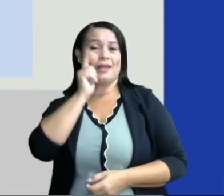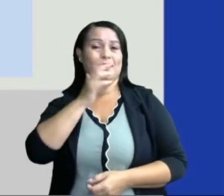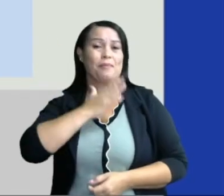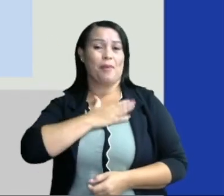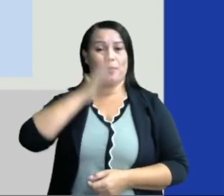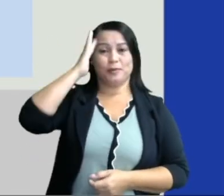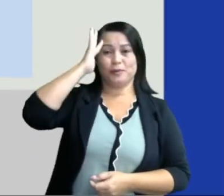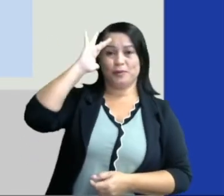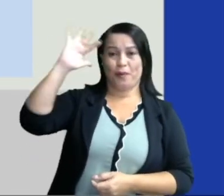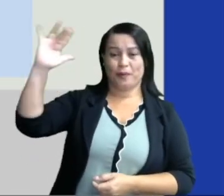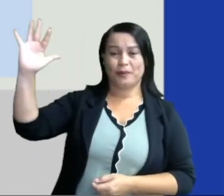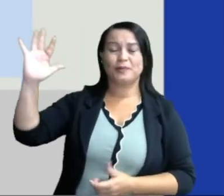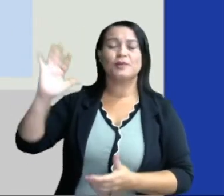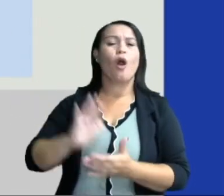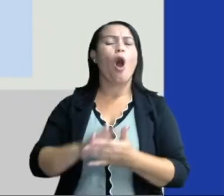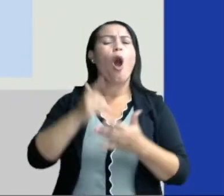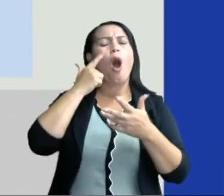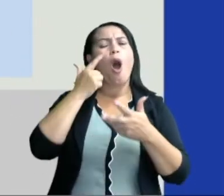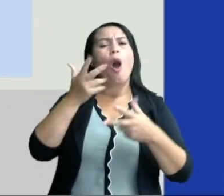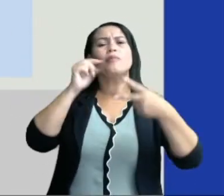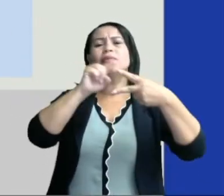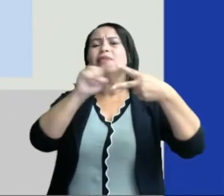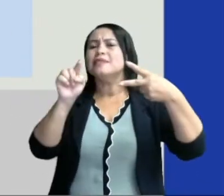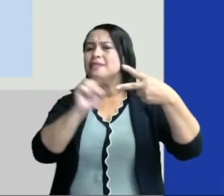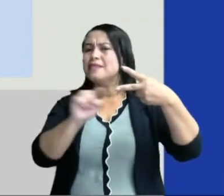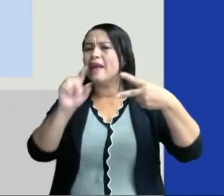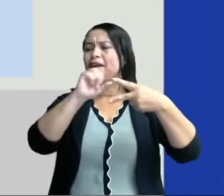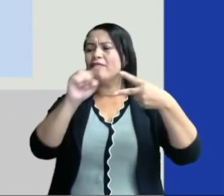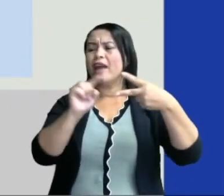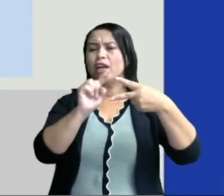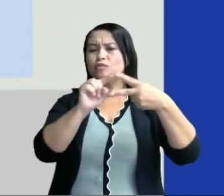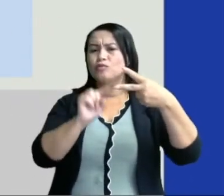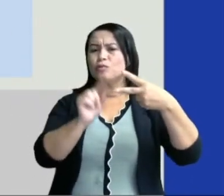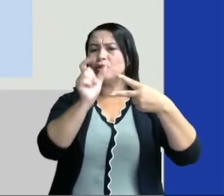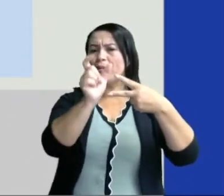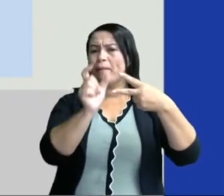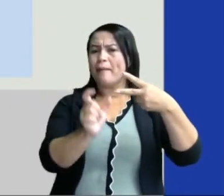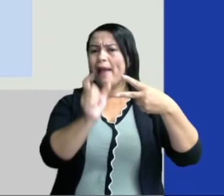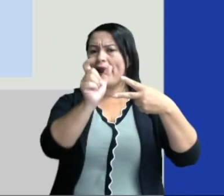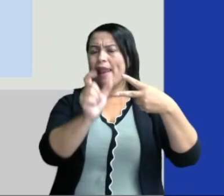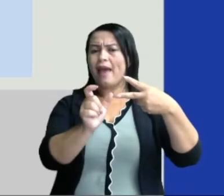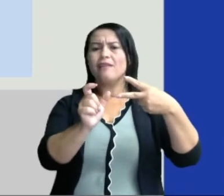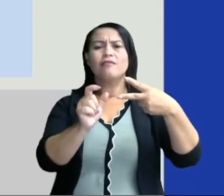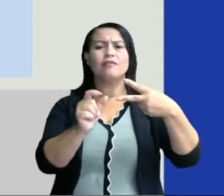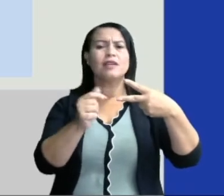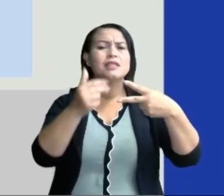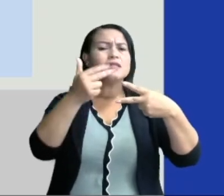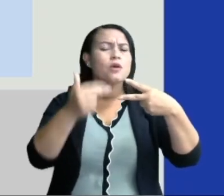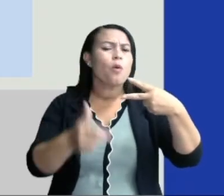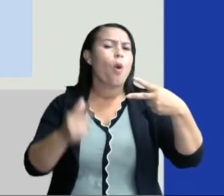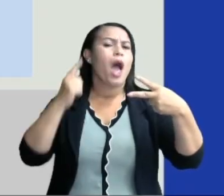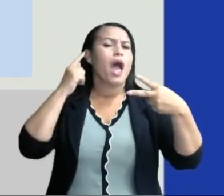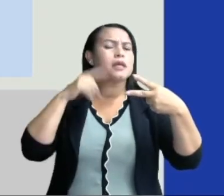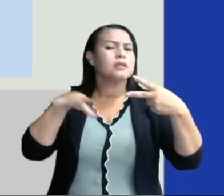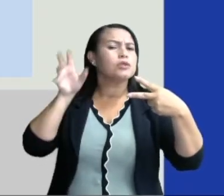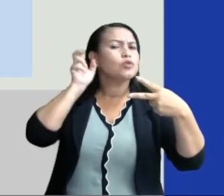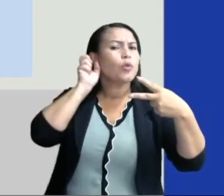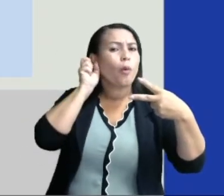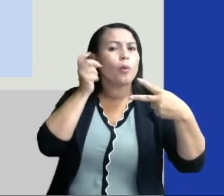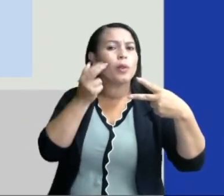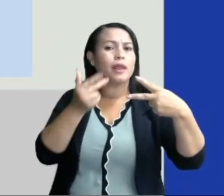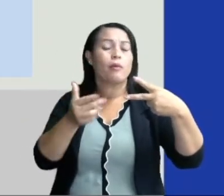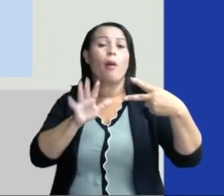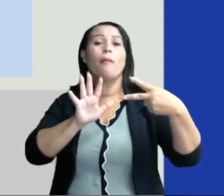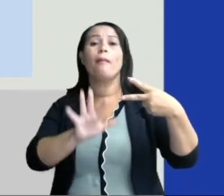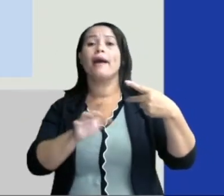Observa que o som final dessas duas palavras são iguais. E a